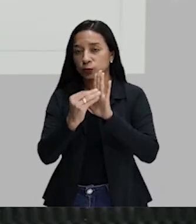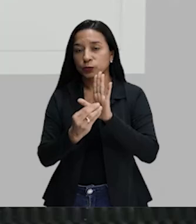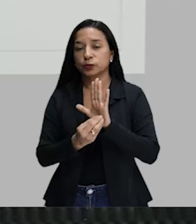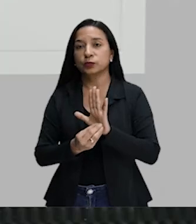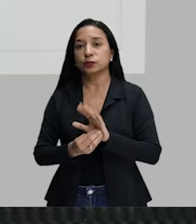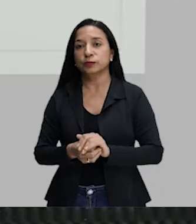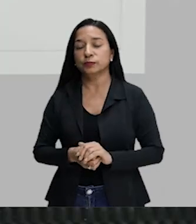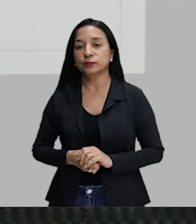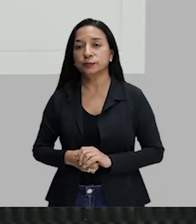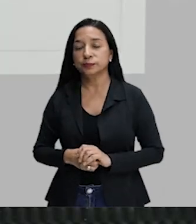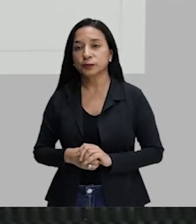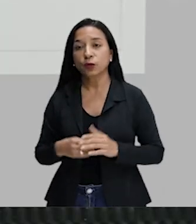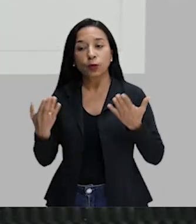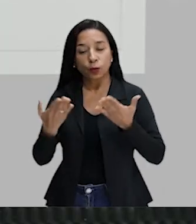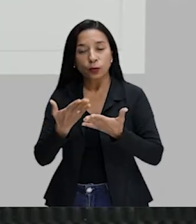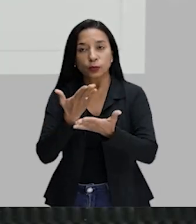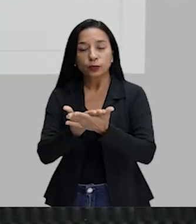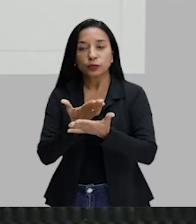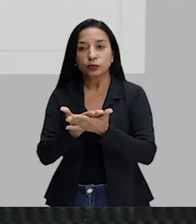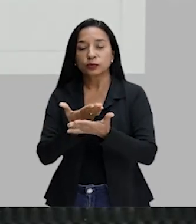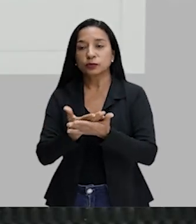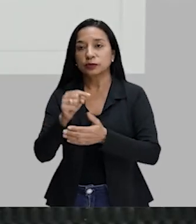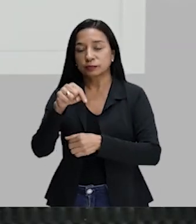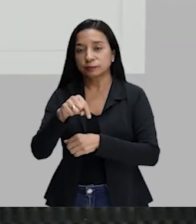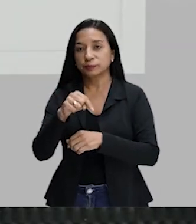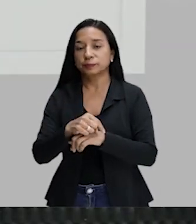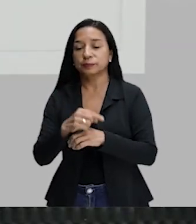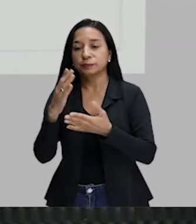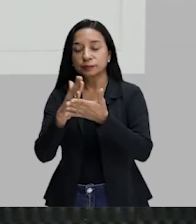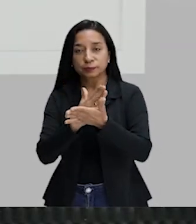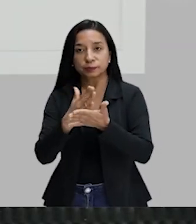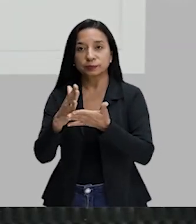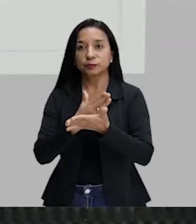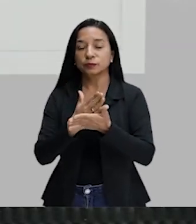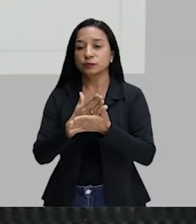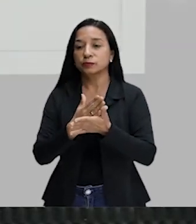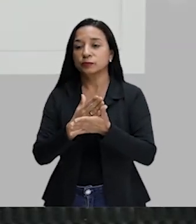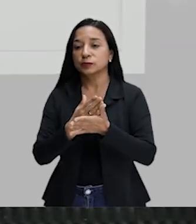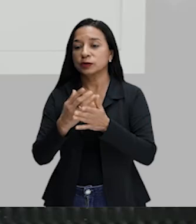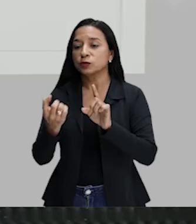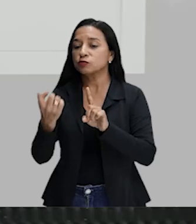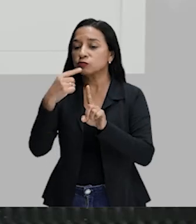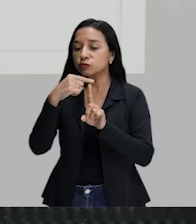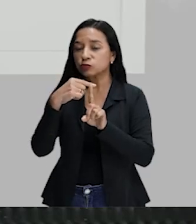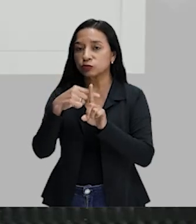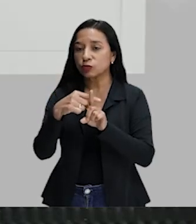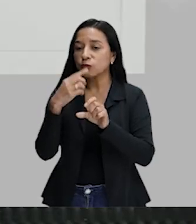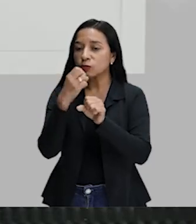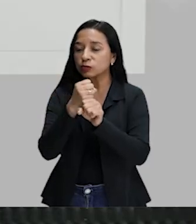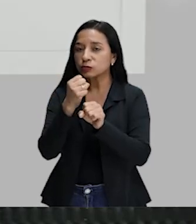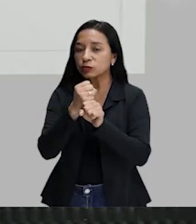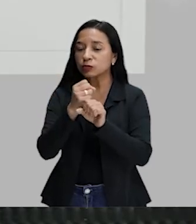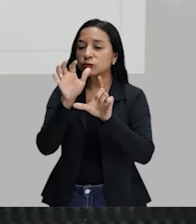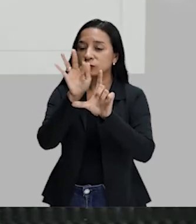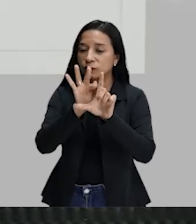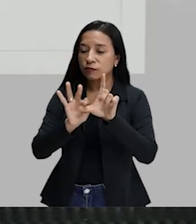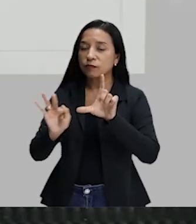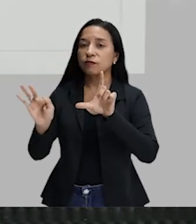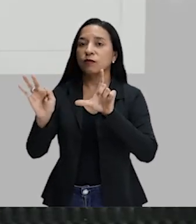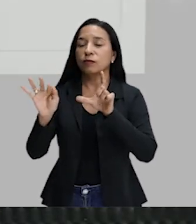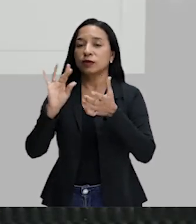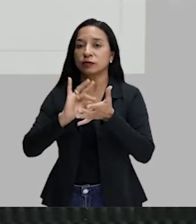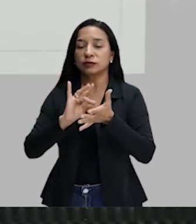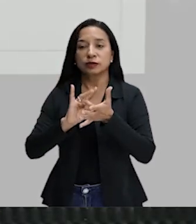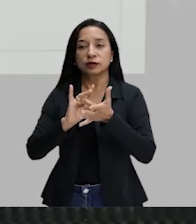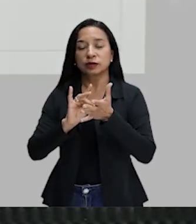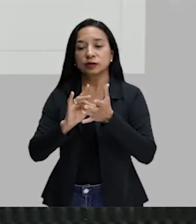beleza? Galera, hoje a gente vai estudar aqui a soma de arcos, né? Algumas fórmulas, na verdade, não